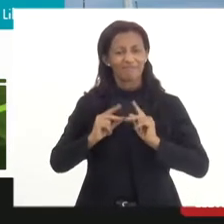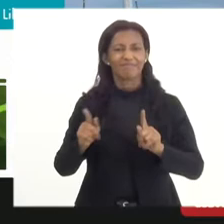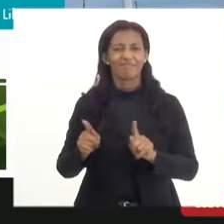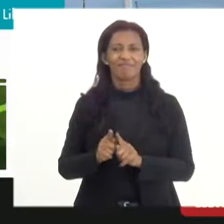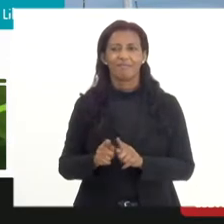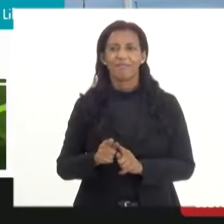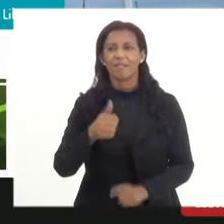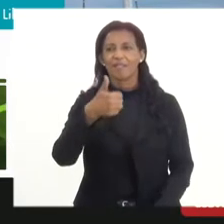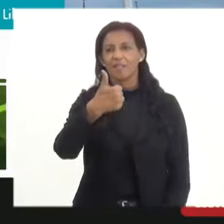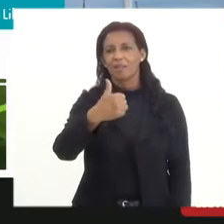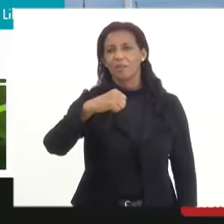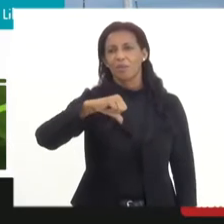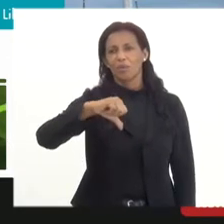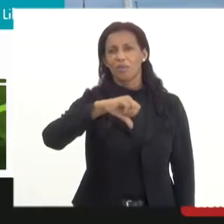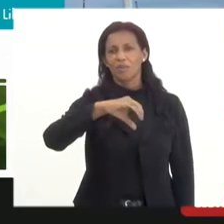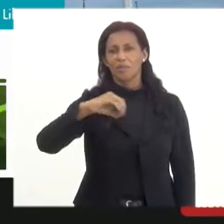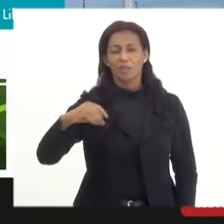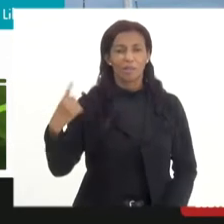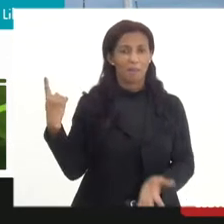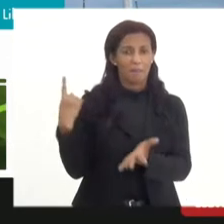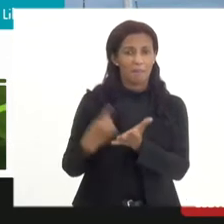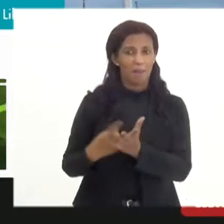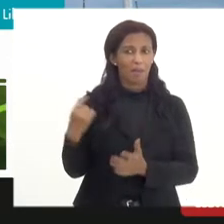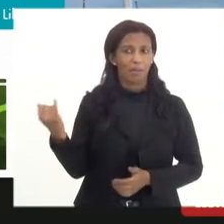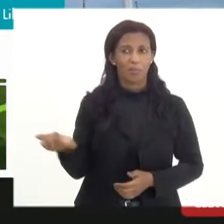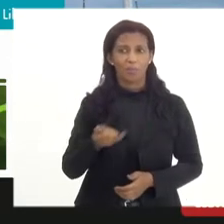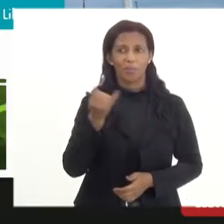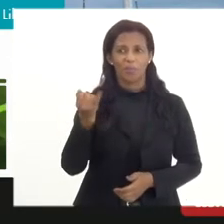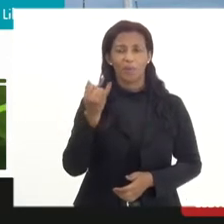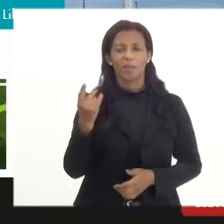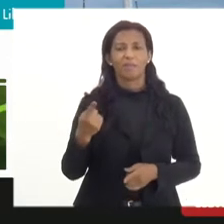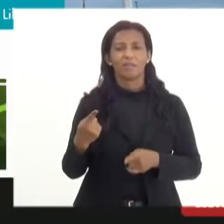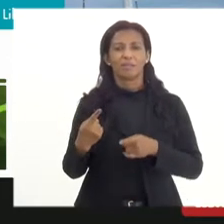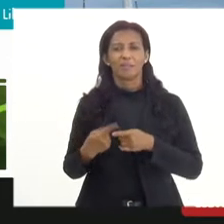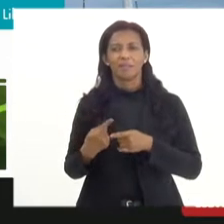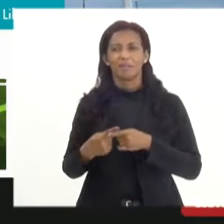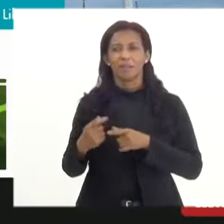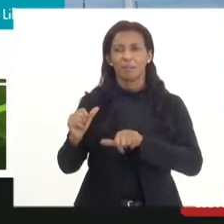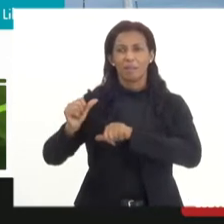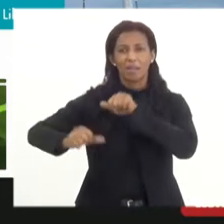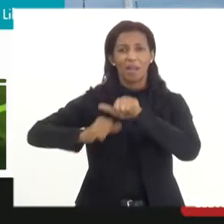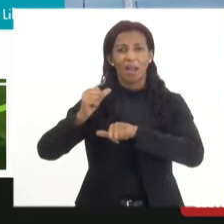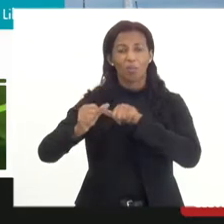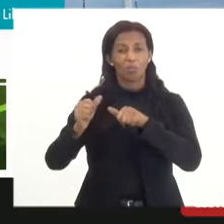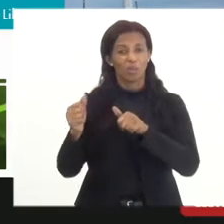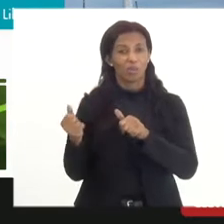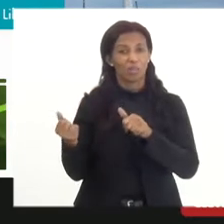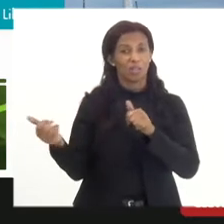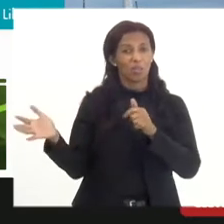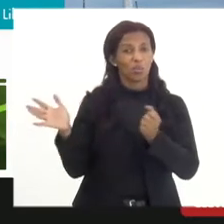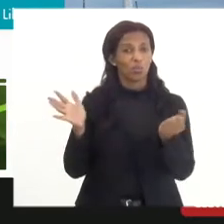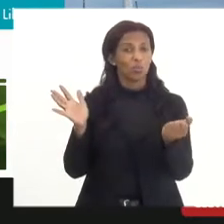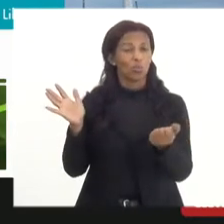Em 1990, outro marco representativo, patrocinamos a restauração do Cristo Redentor, aí um símbolo turístico da nossa